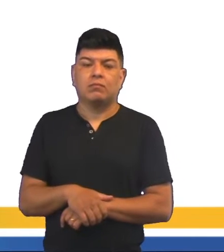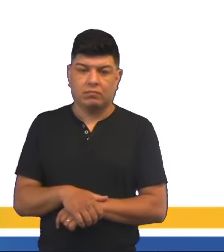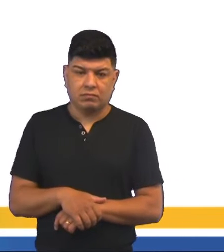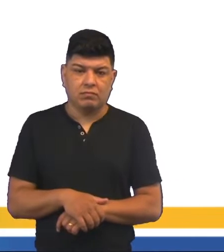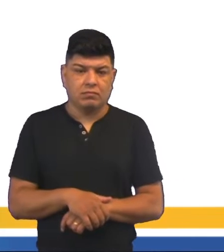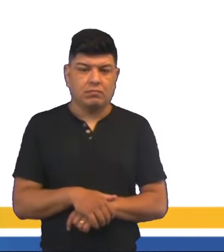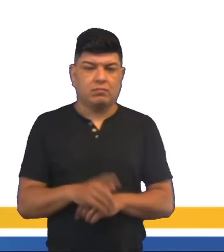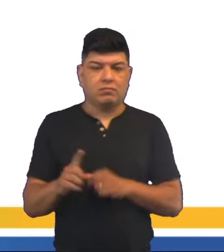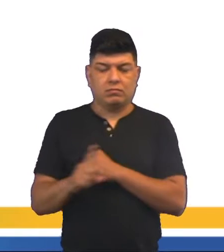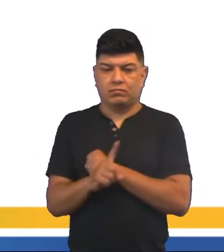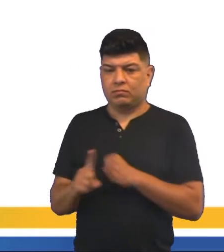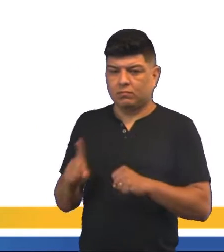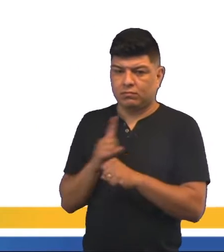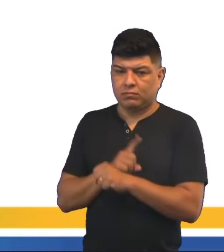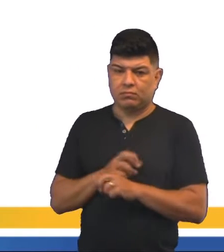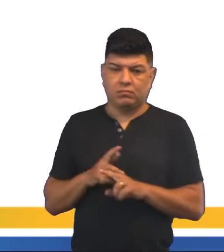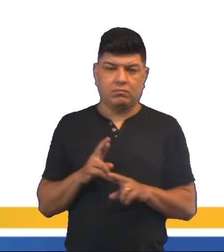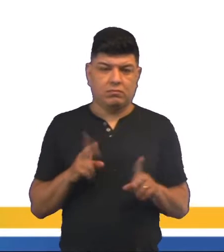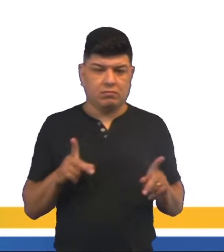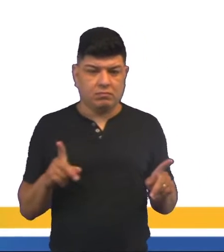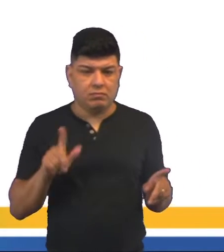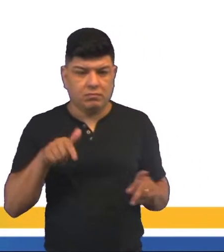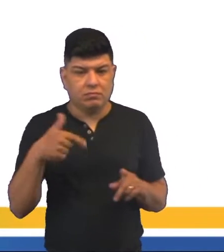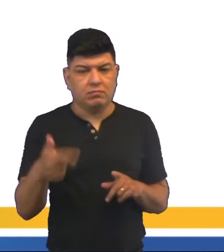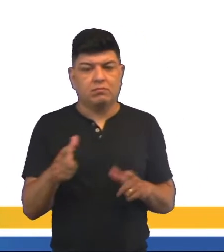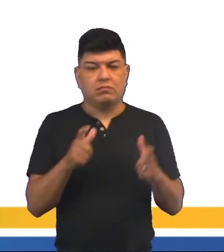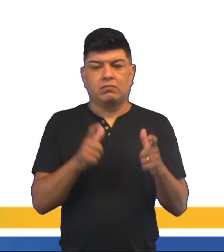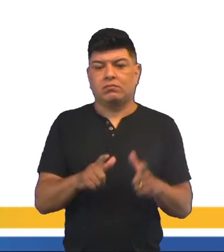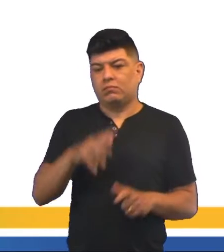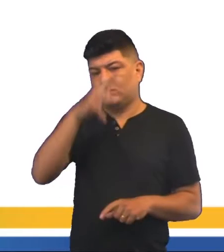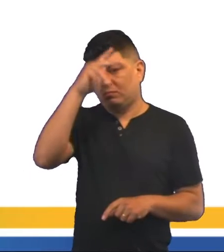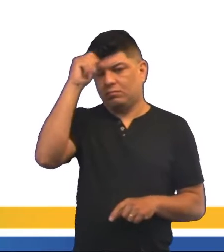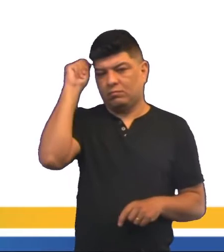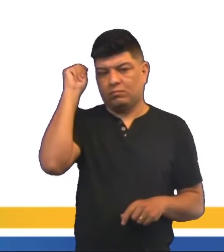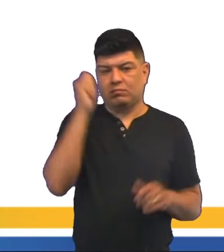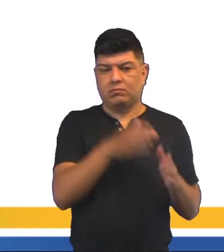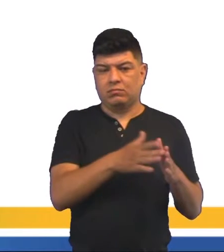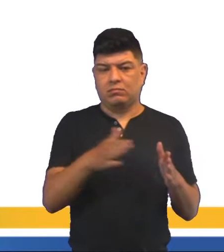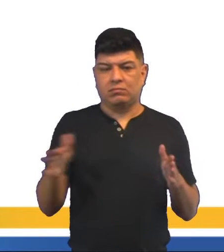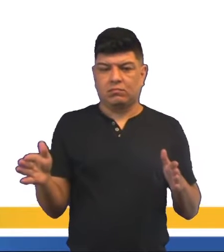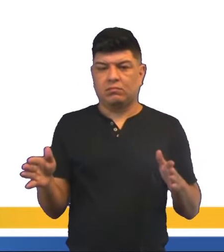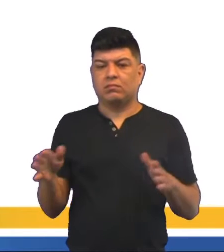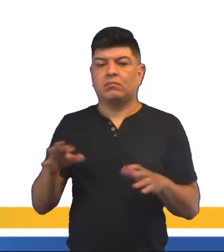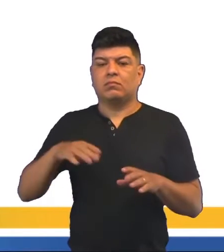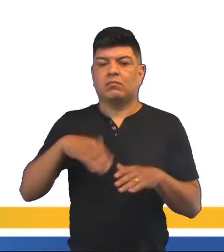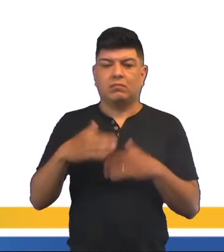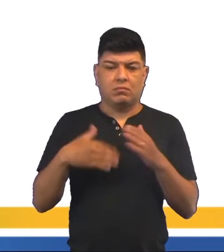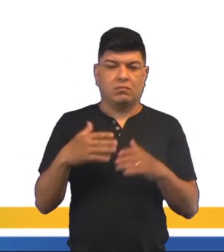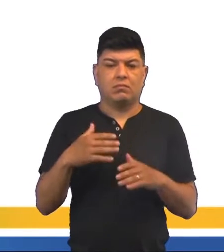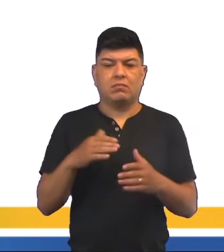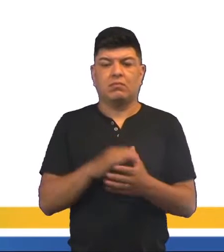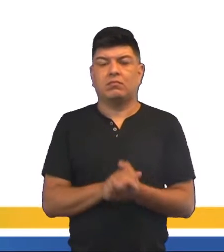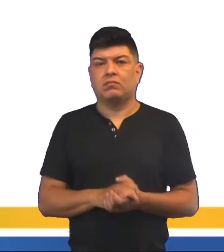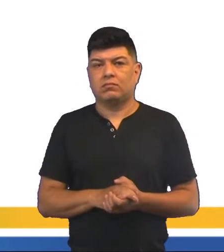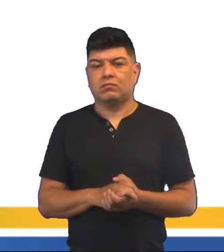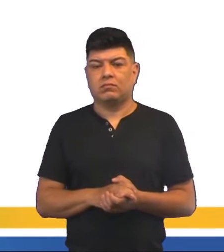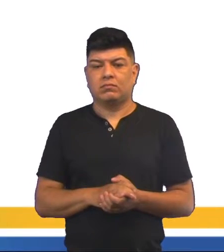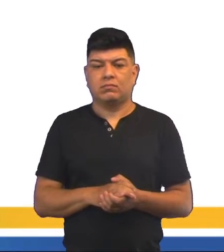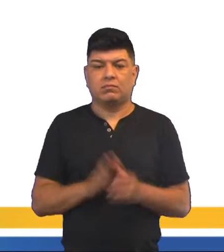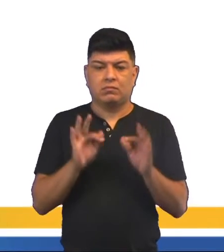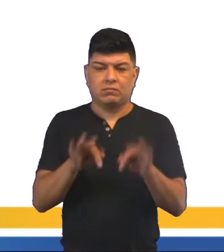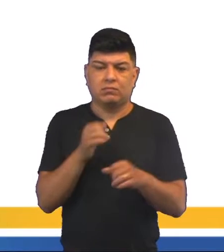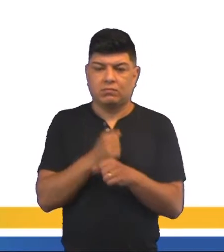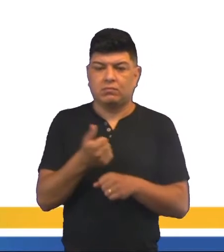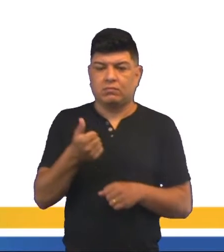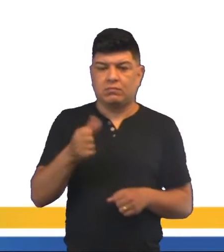A reação da sociedade, né, diferente de outras regiões da Amazônia, né, que passaram pelo mesmo processo, né, e ao